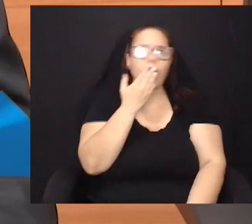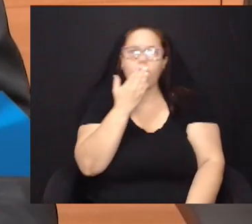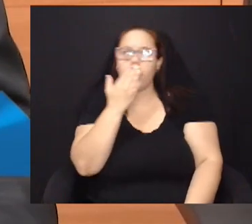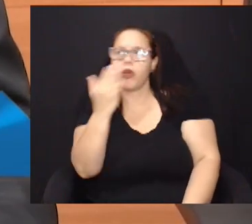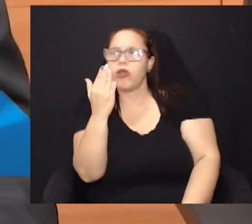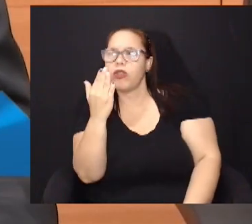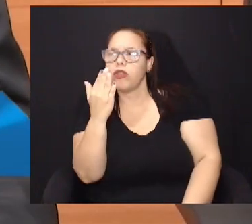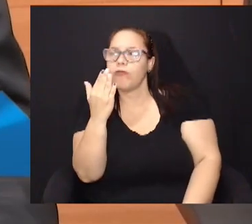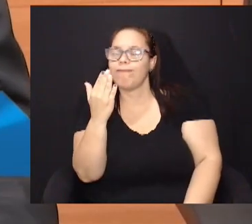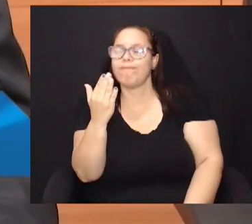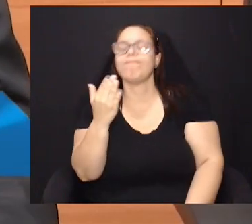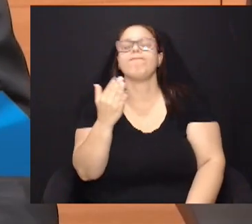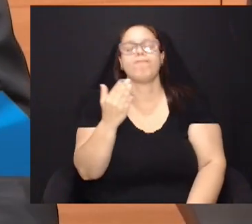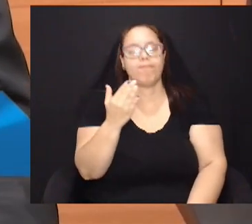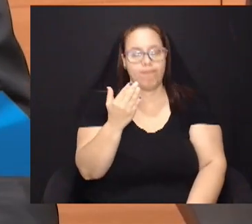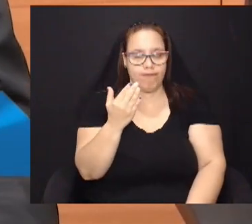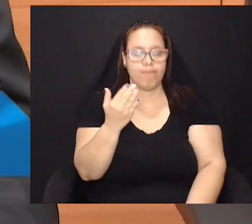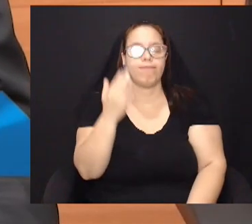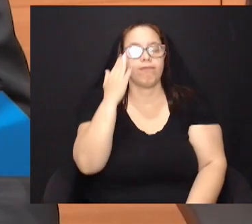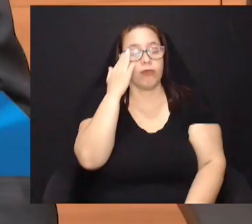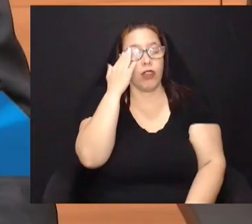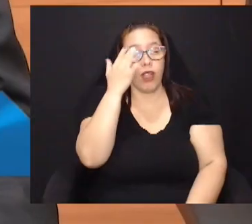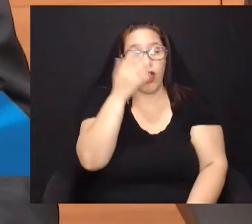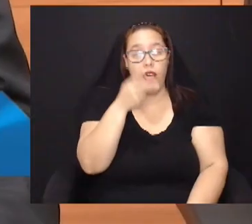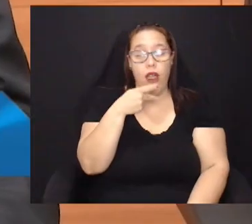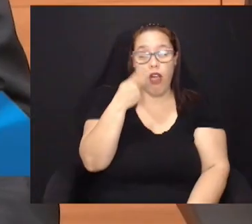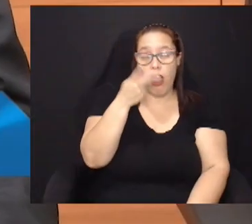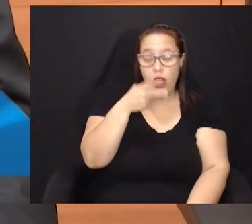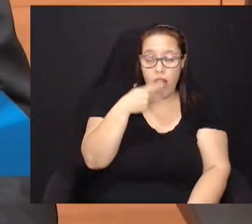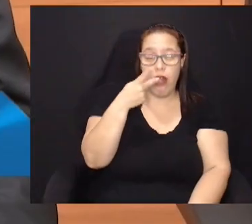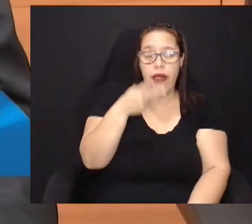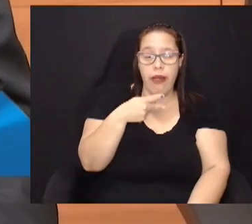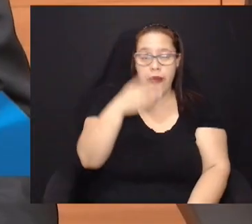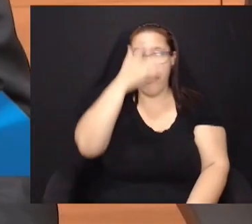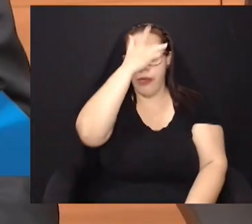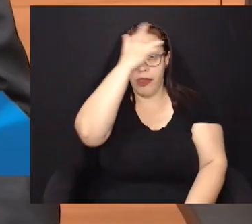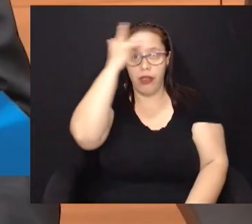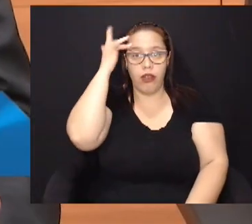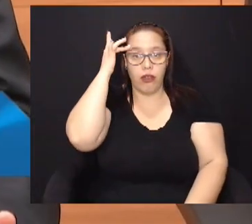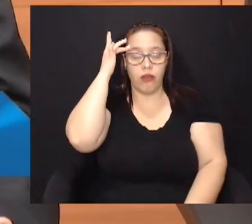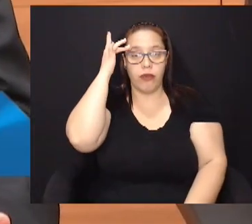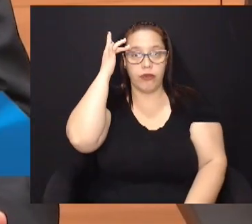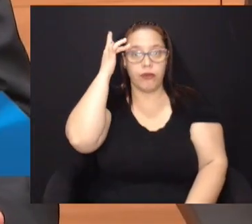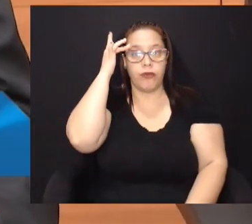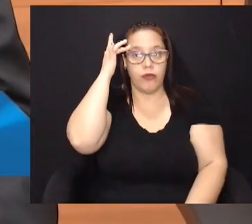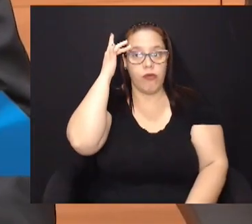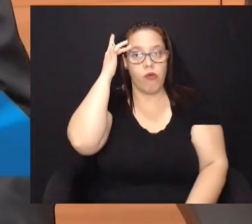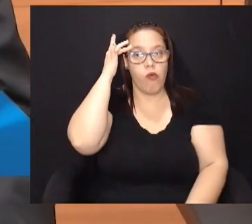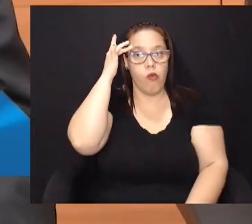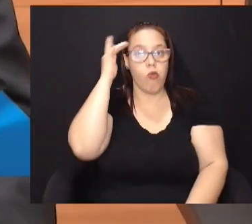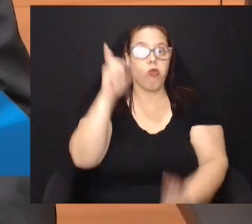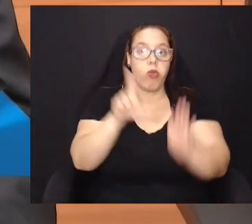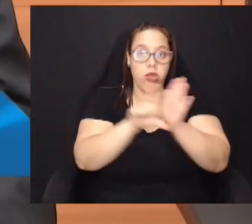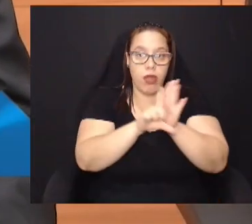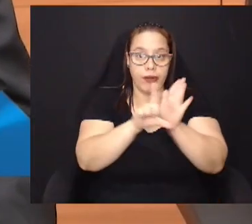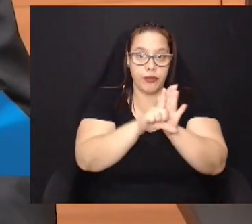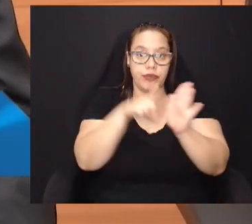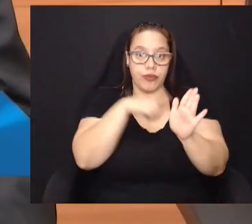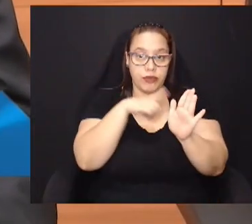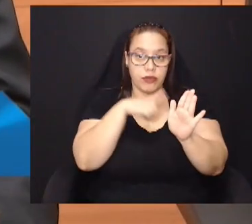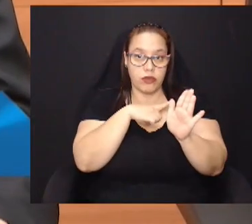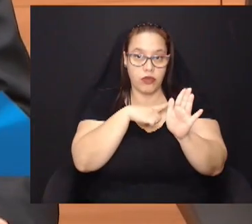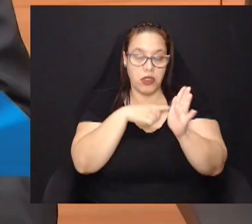muita gente. Às vezes as pessoas falam aqui, tem pessoas que criticam, mas existe a lei e existem os